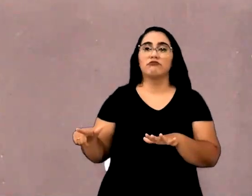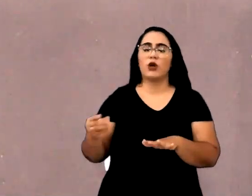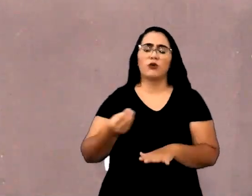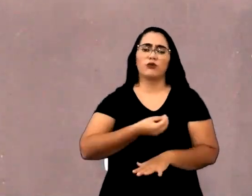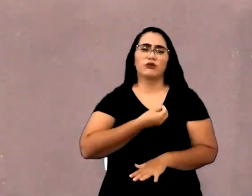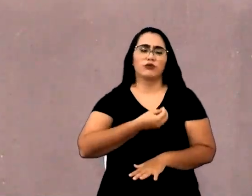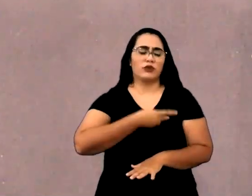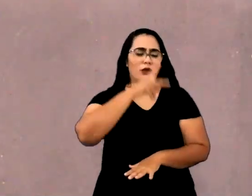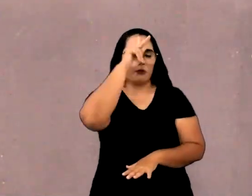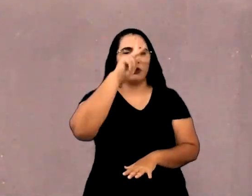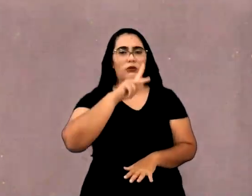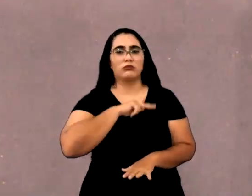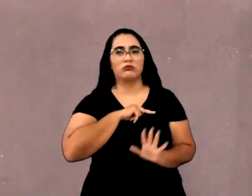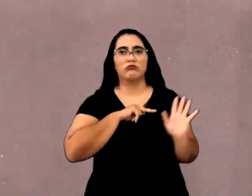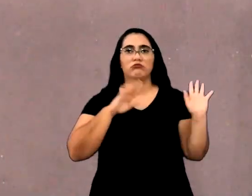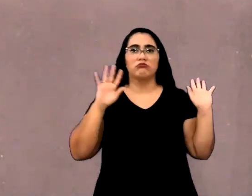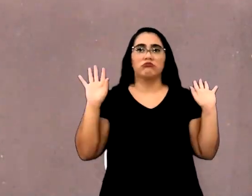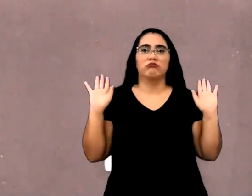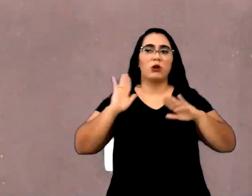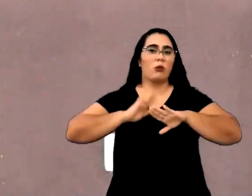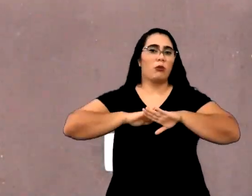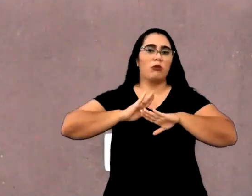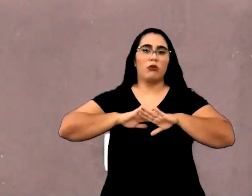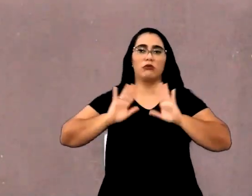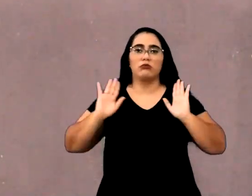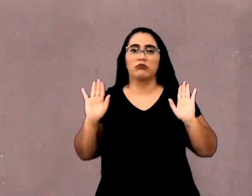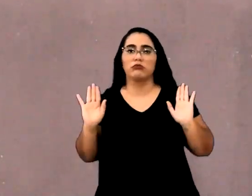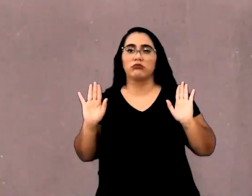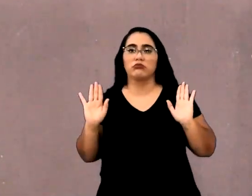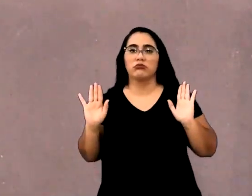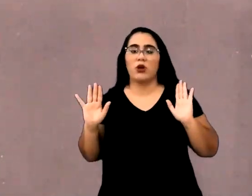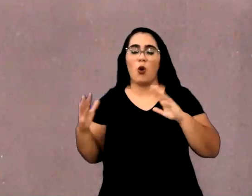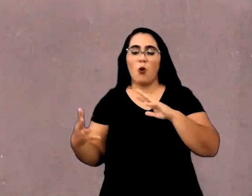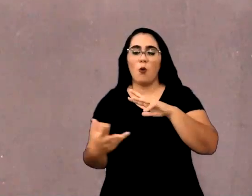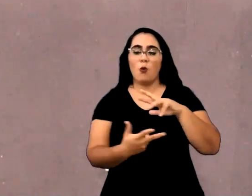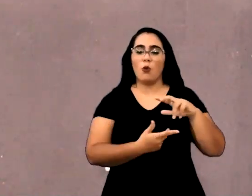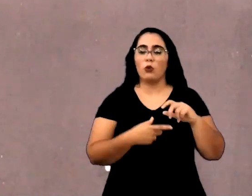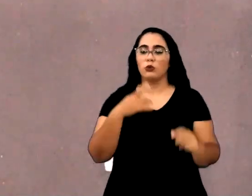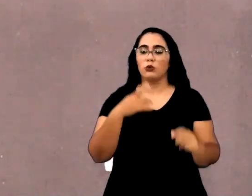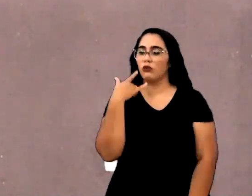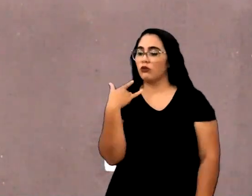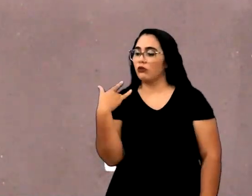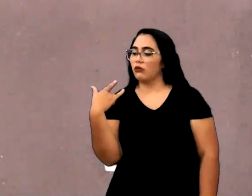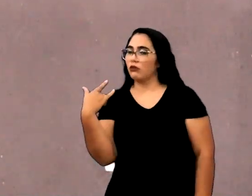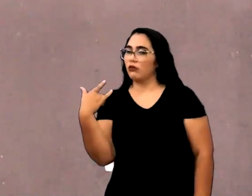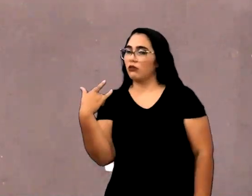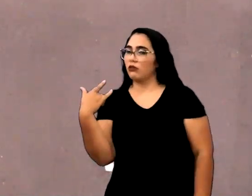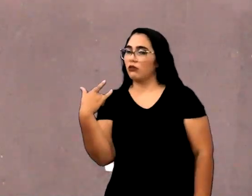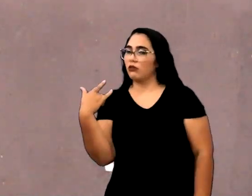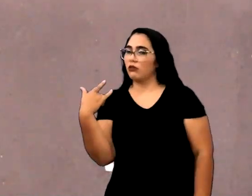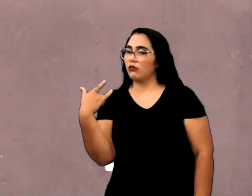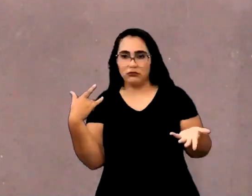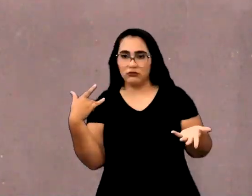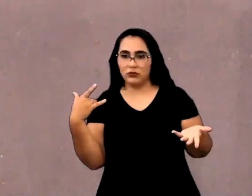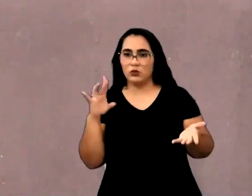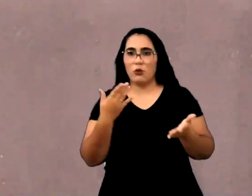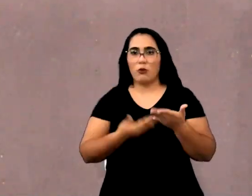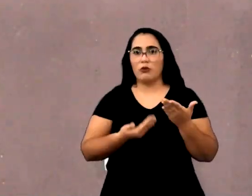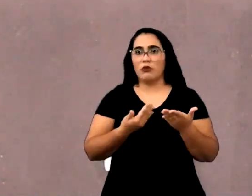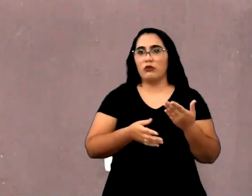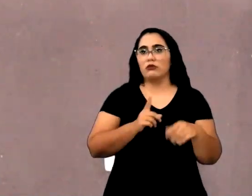conforme que der na minha mente. O que o mundo vai me conduzir. Você está perdendo tempo, meu